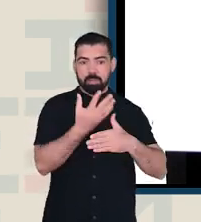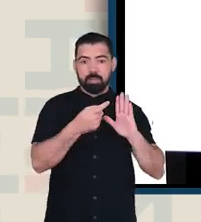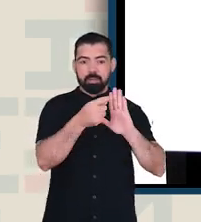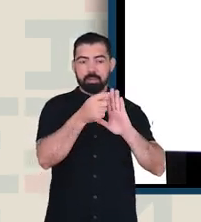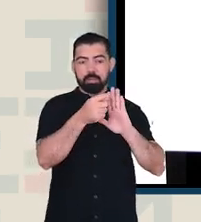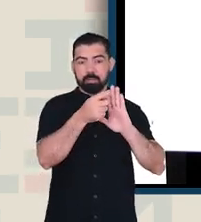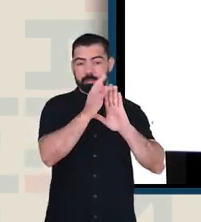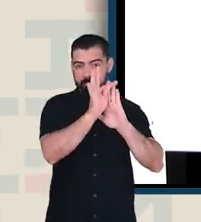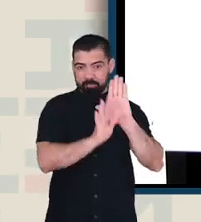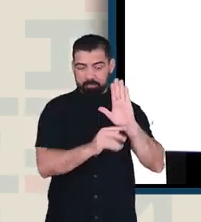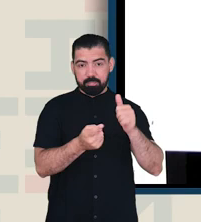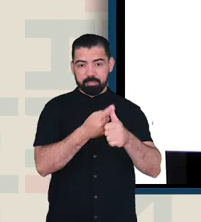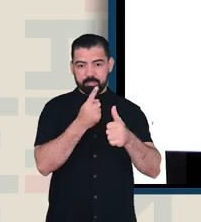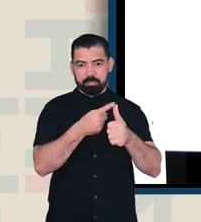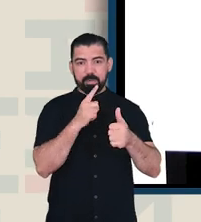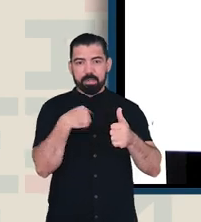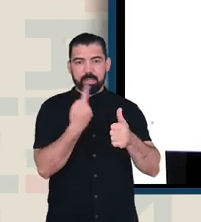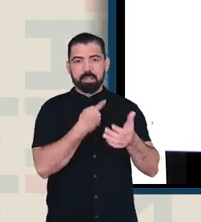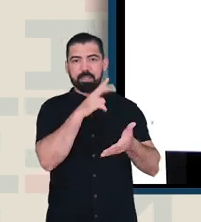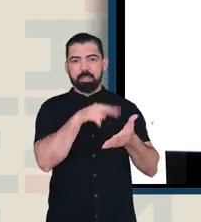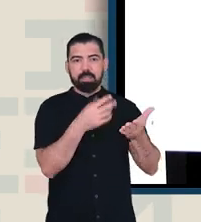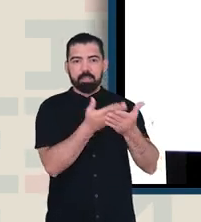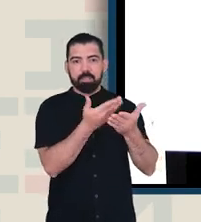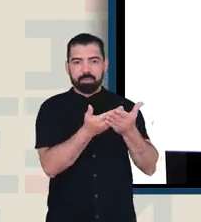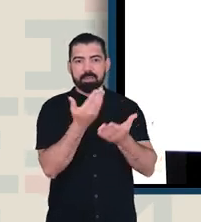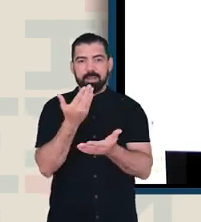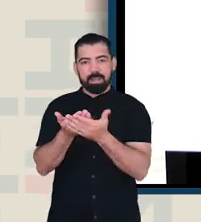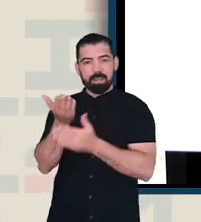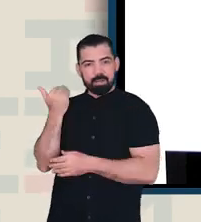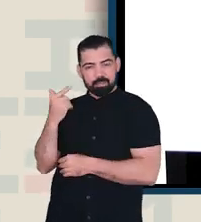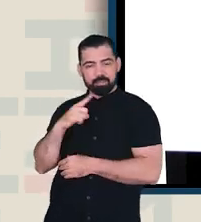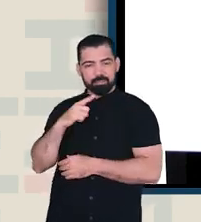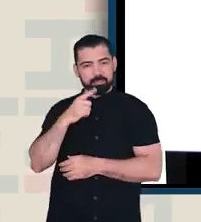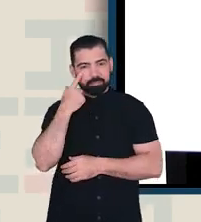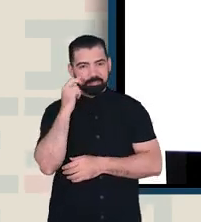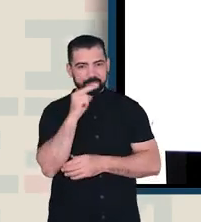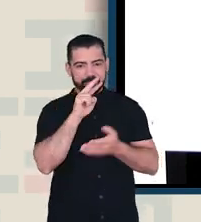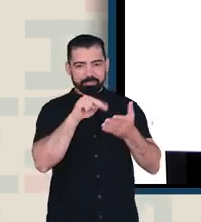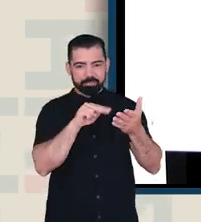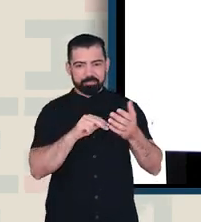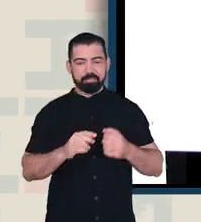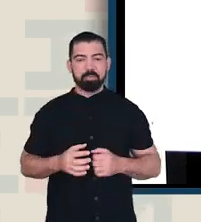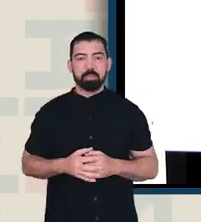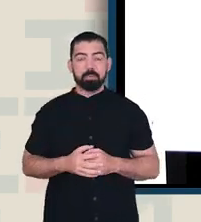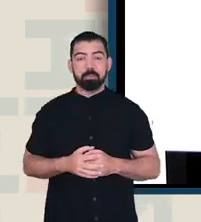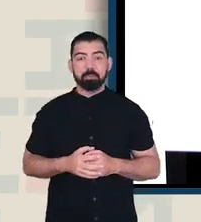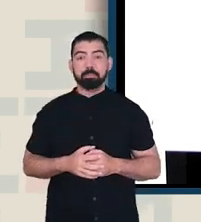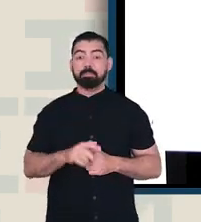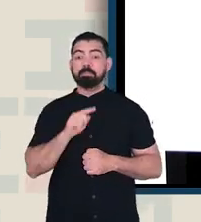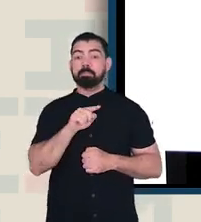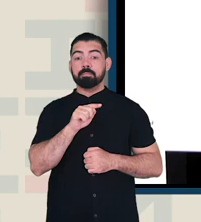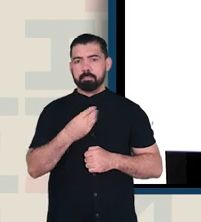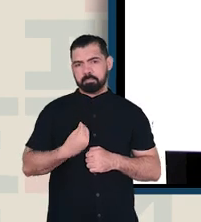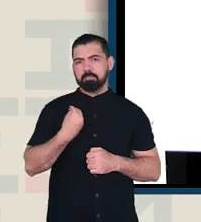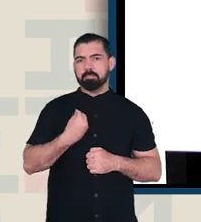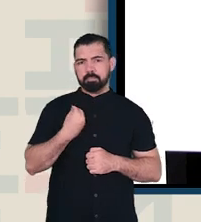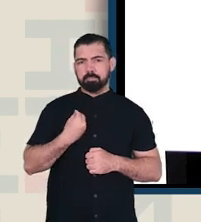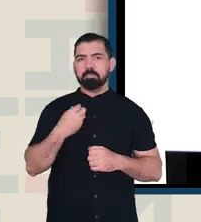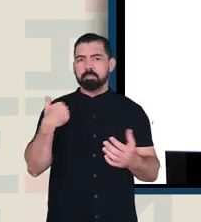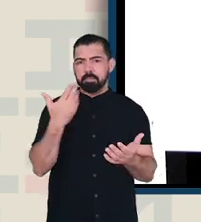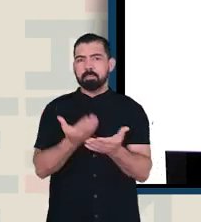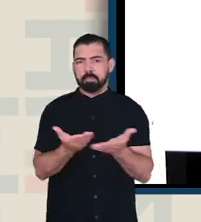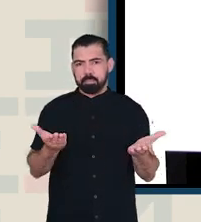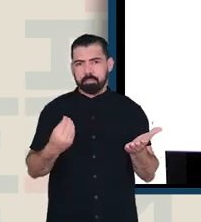texto do qual a gente estava tirando informação, né? Aliás, ele é vivo ainda.